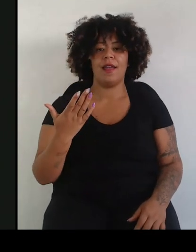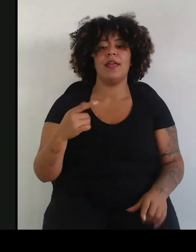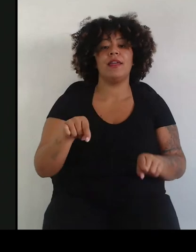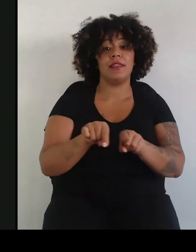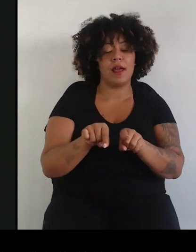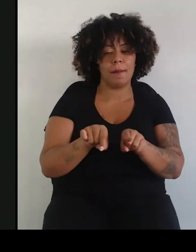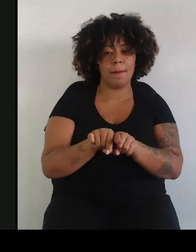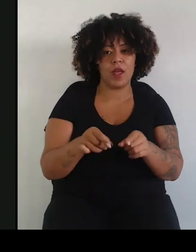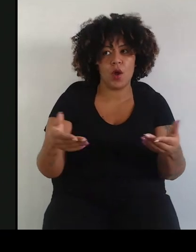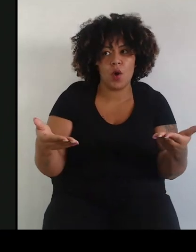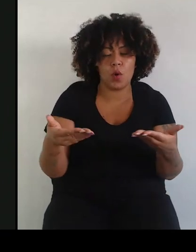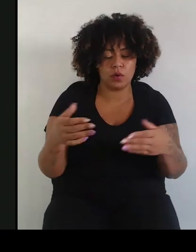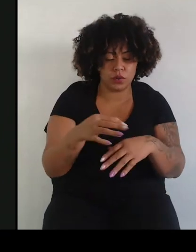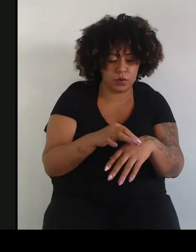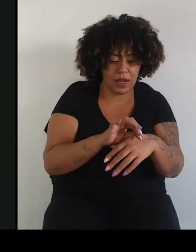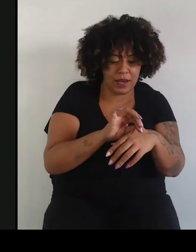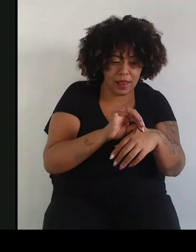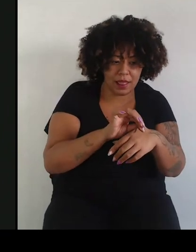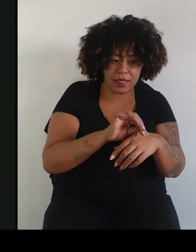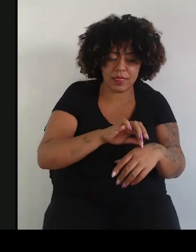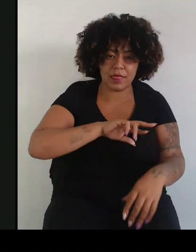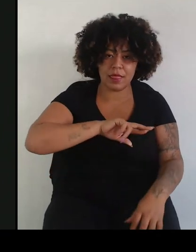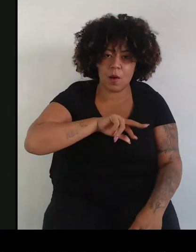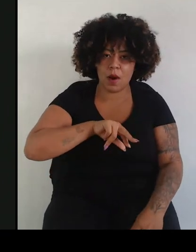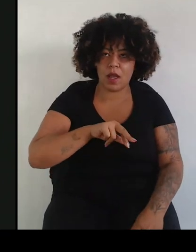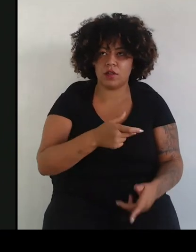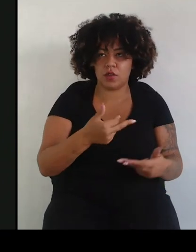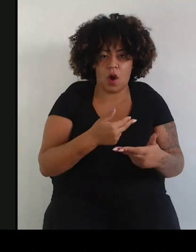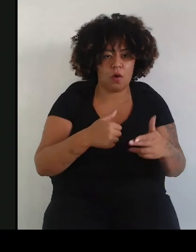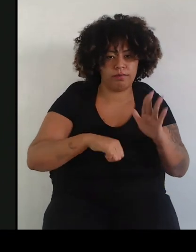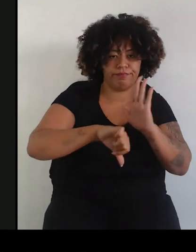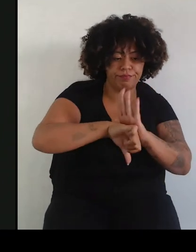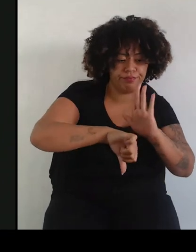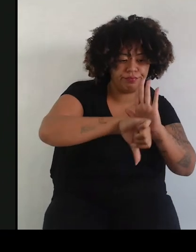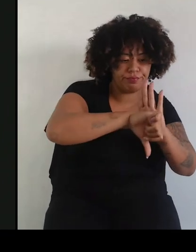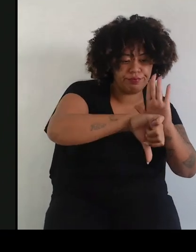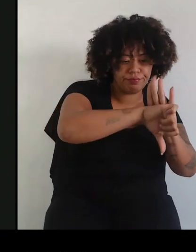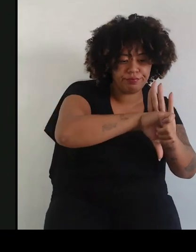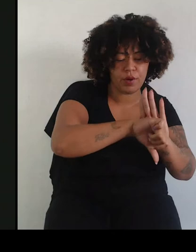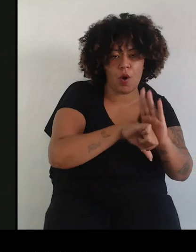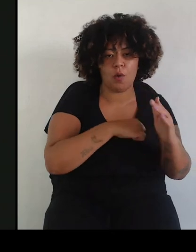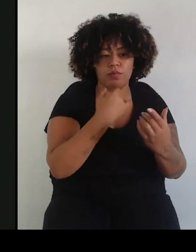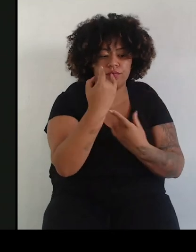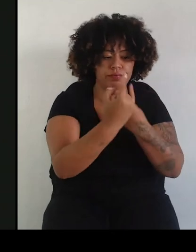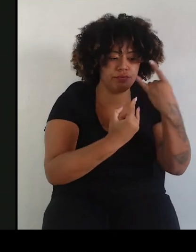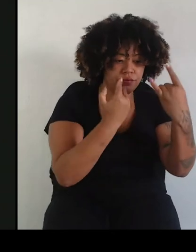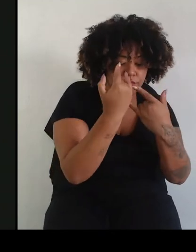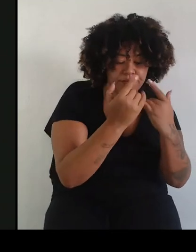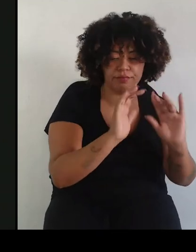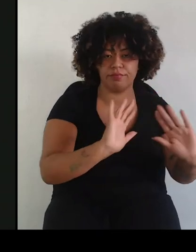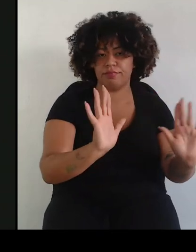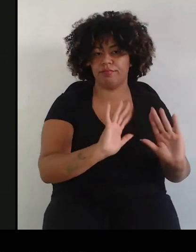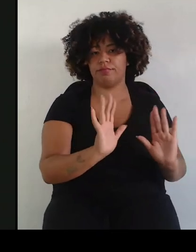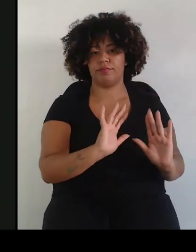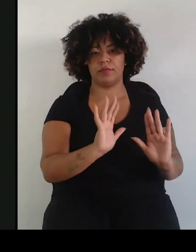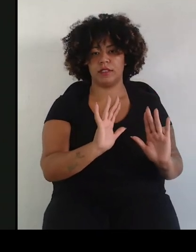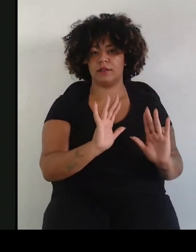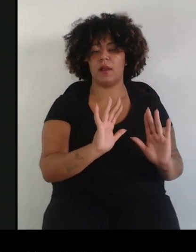eu querendo balismo deixará de ser condição de barbárie exotismo para ser considerado metaforicamente